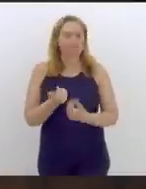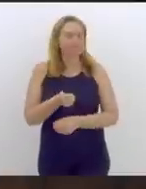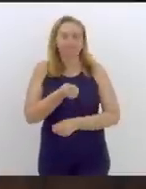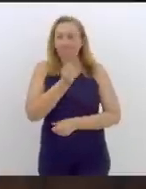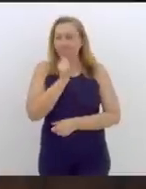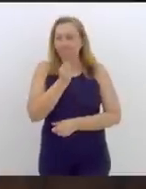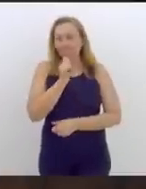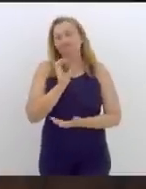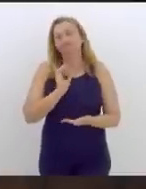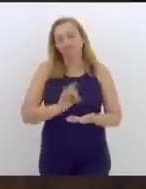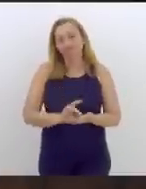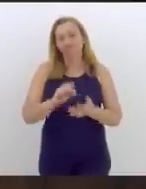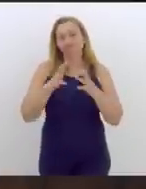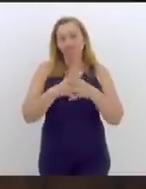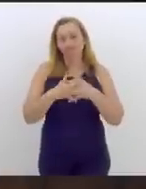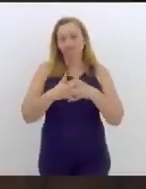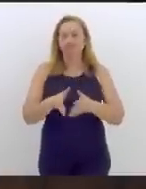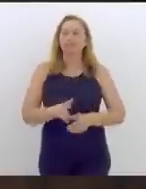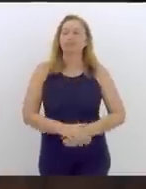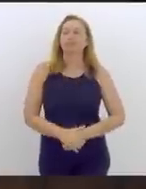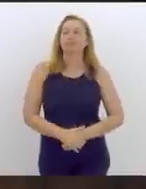é complicado